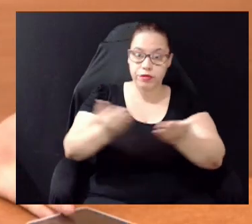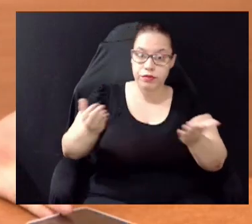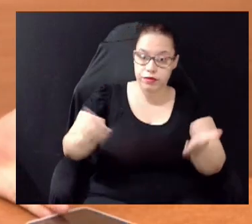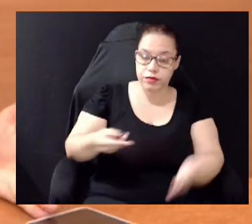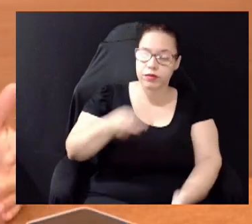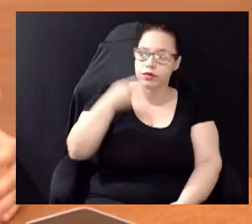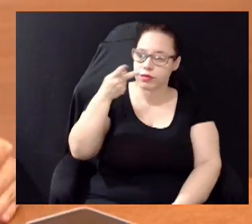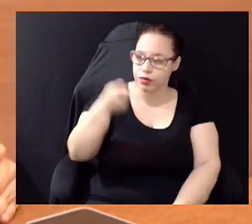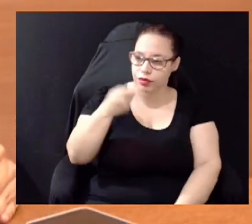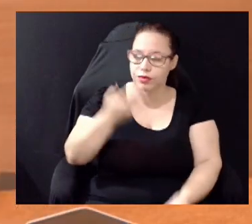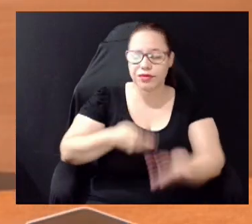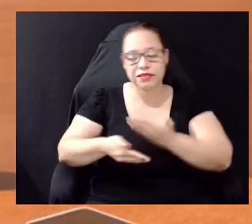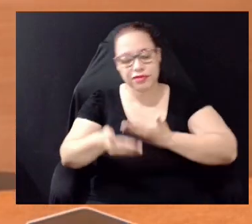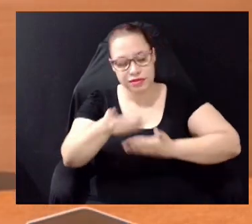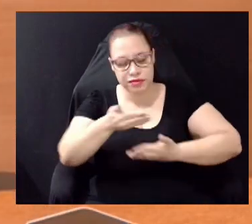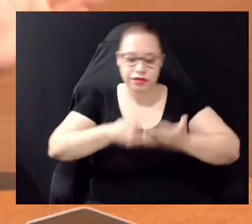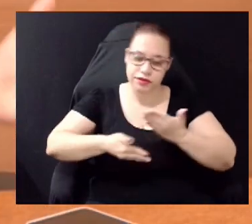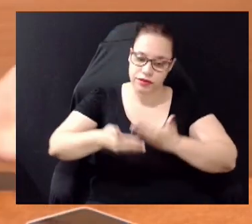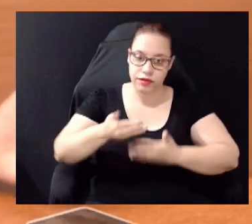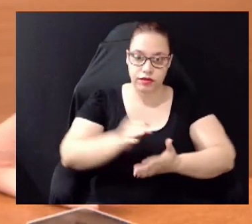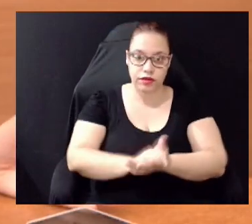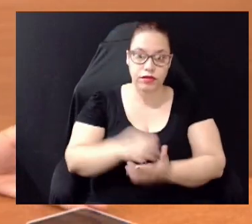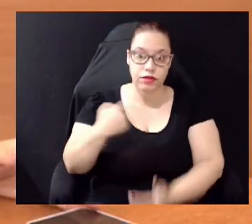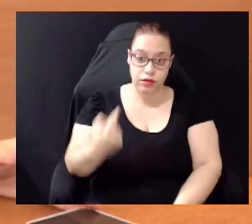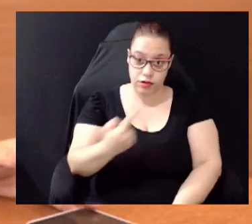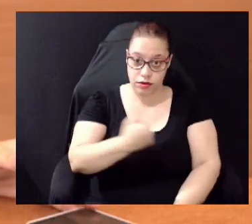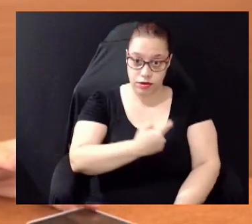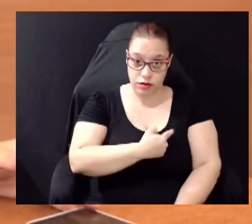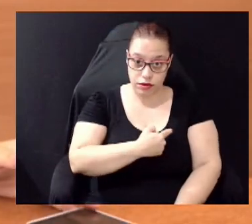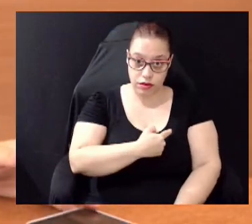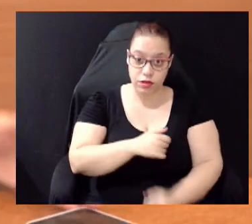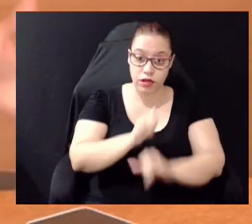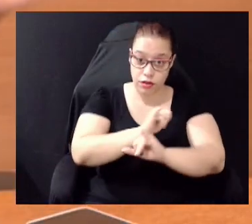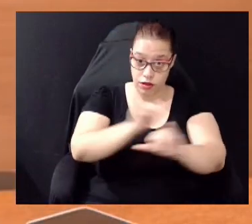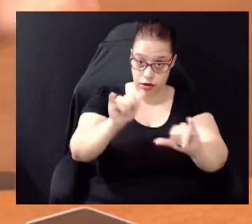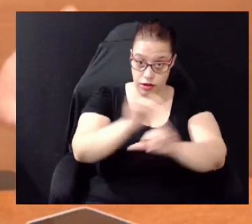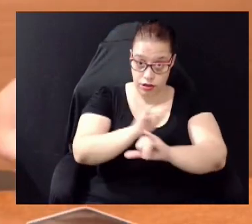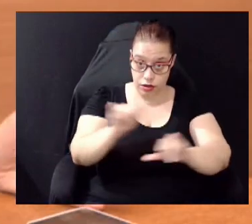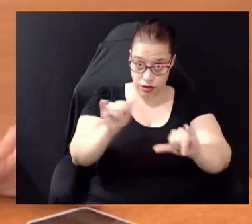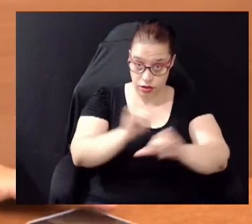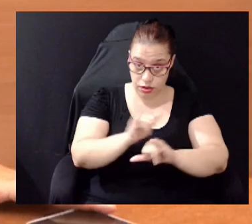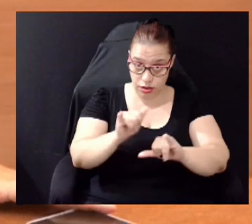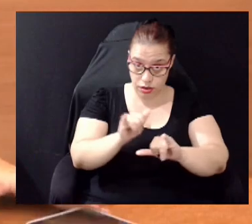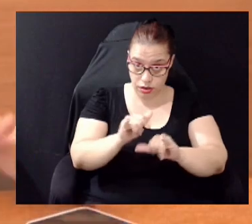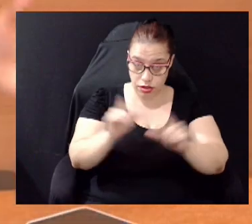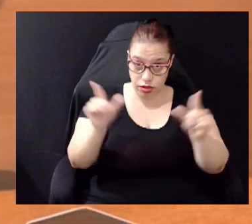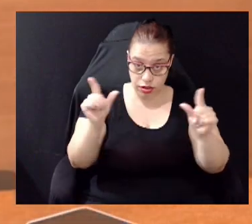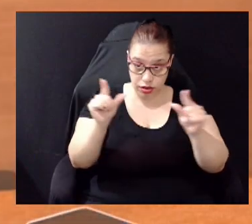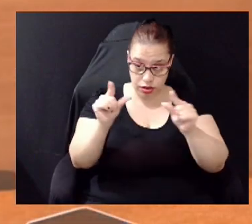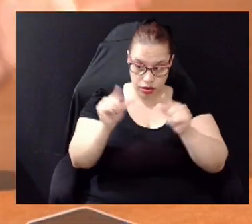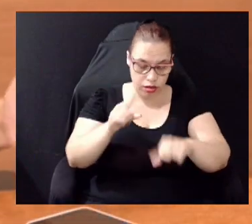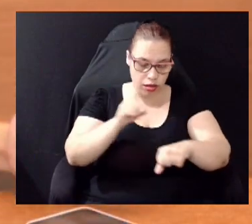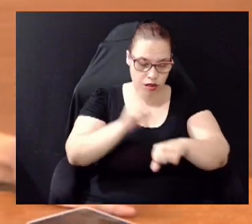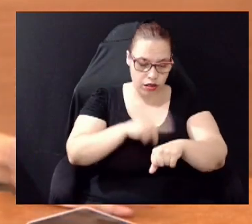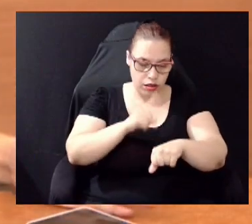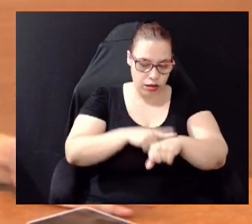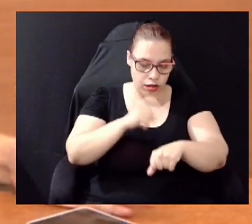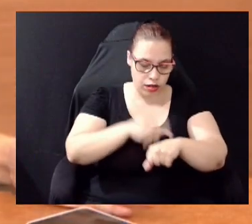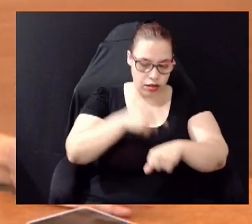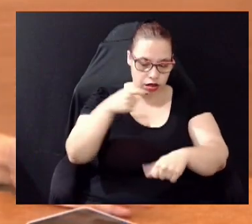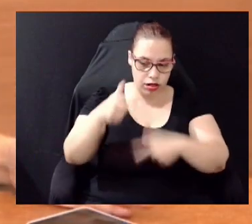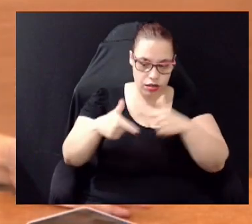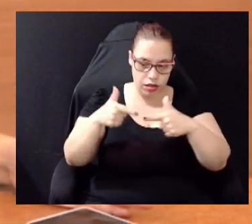contribuiu com a discussão. Nós estamos na campanha pela redução da jornada de trabalho, contra a